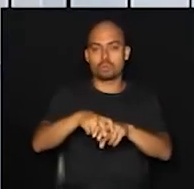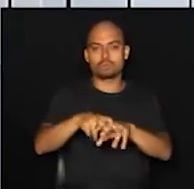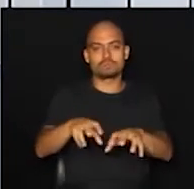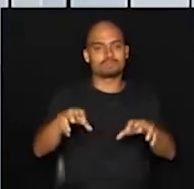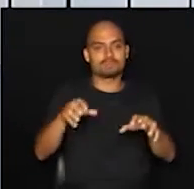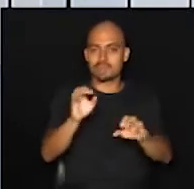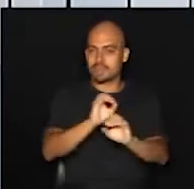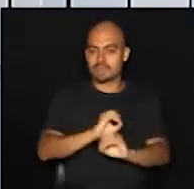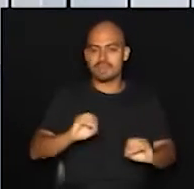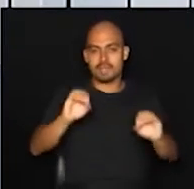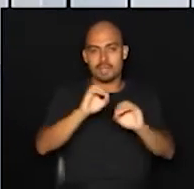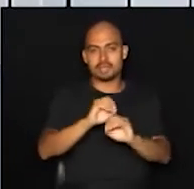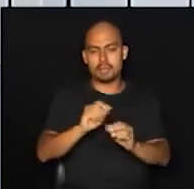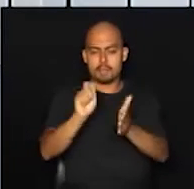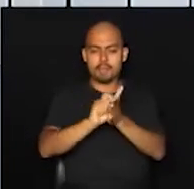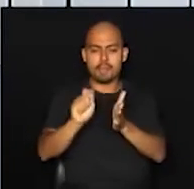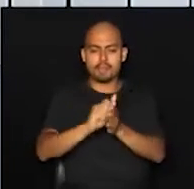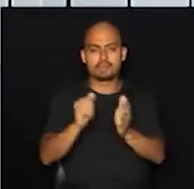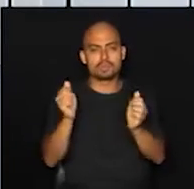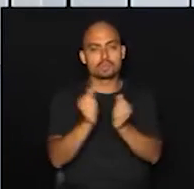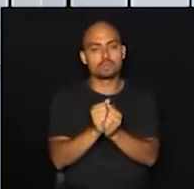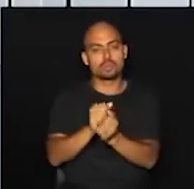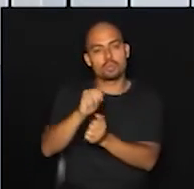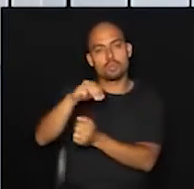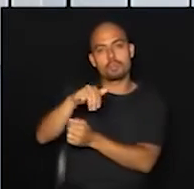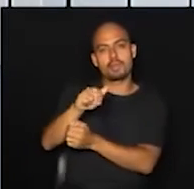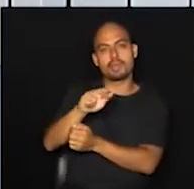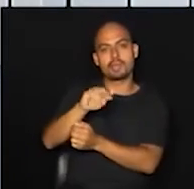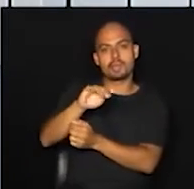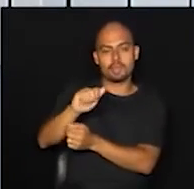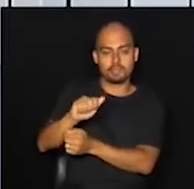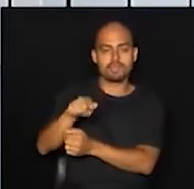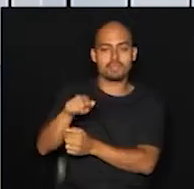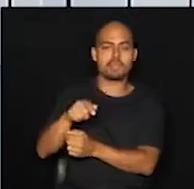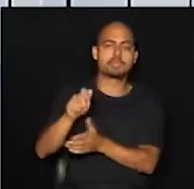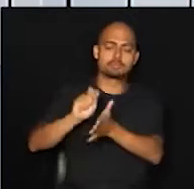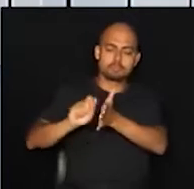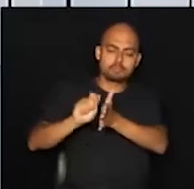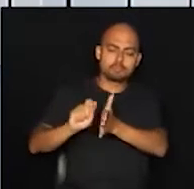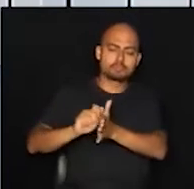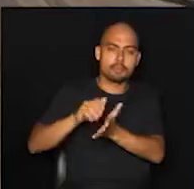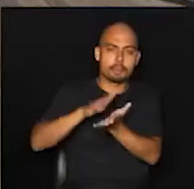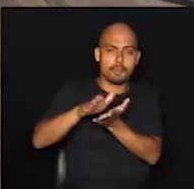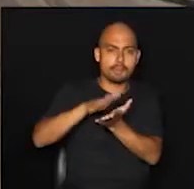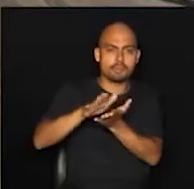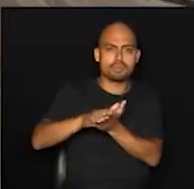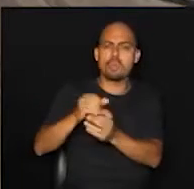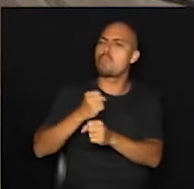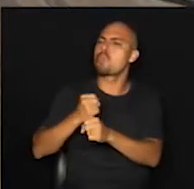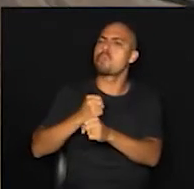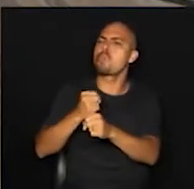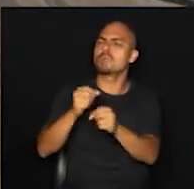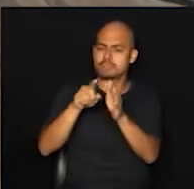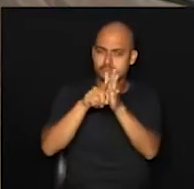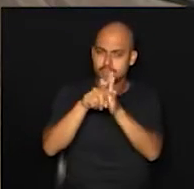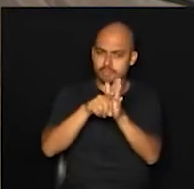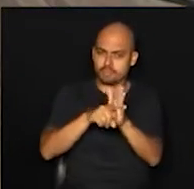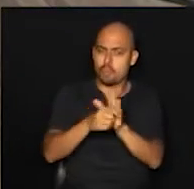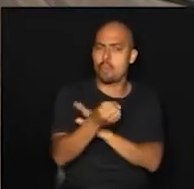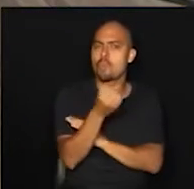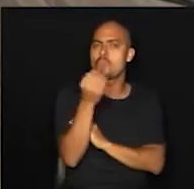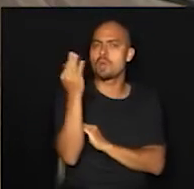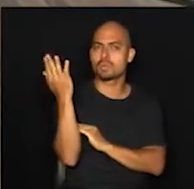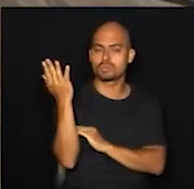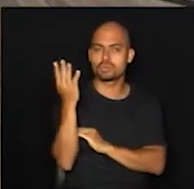obra escrita juntamente com a Maria de Fátima Argon. E quantos anos de pesquisa para chegar a